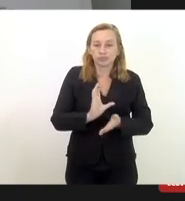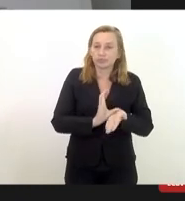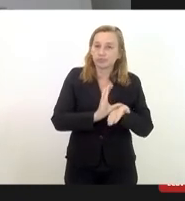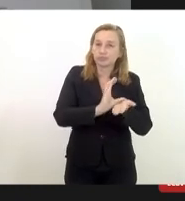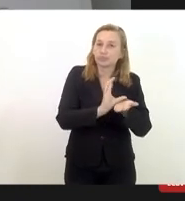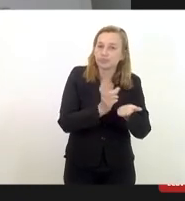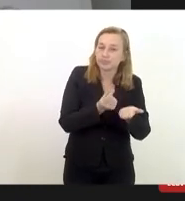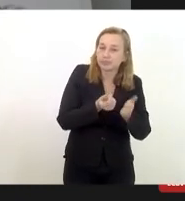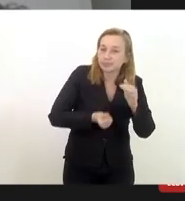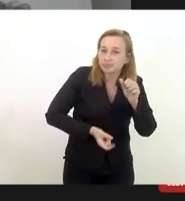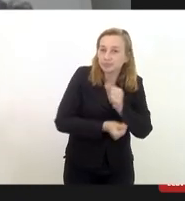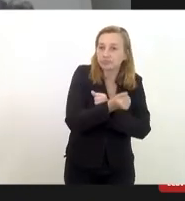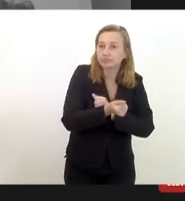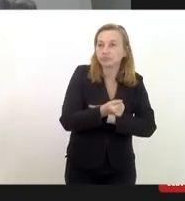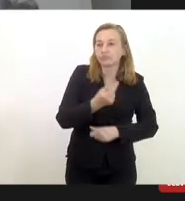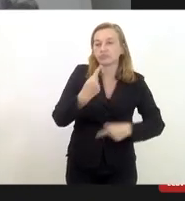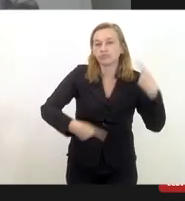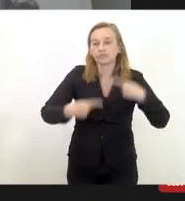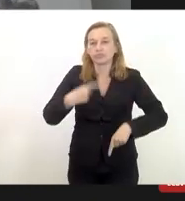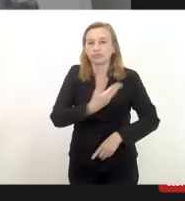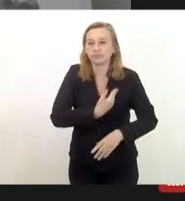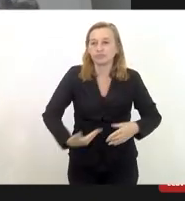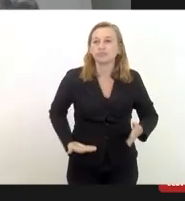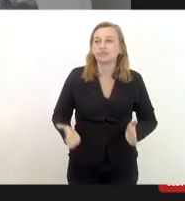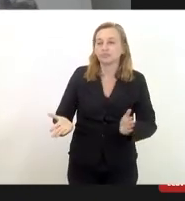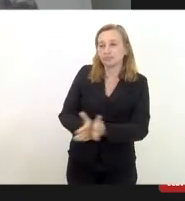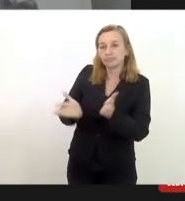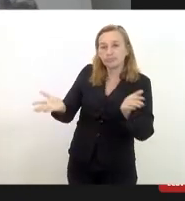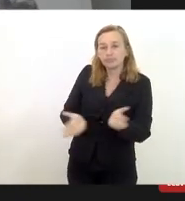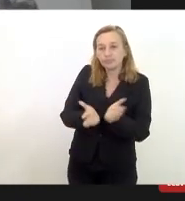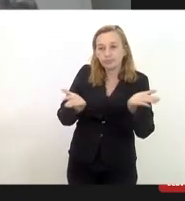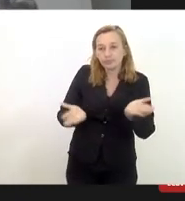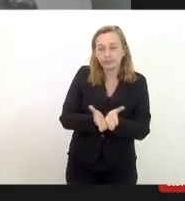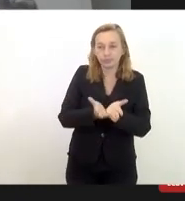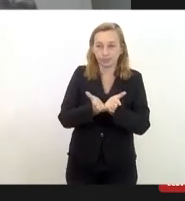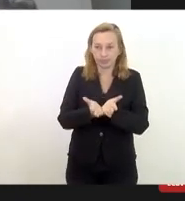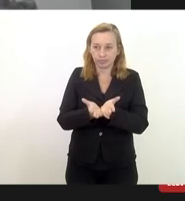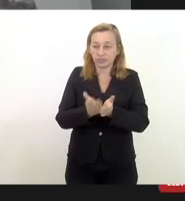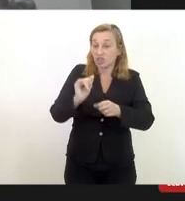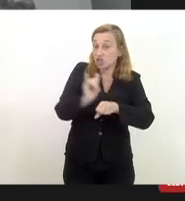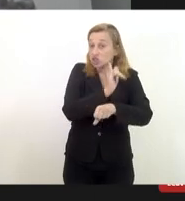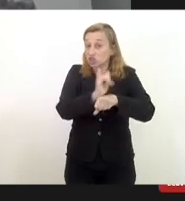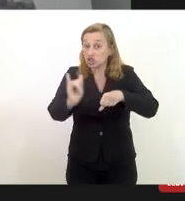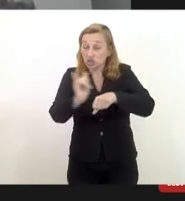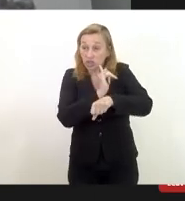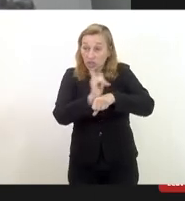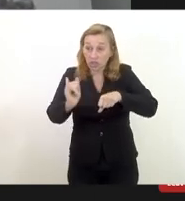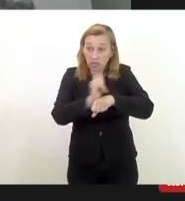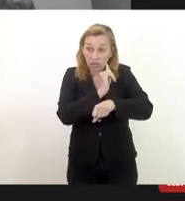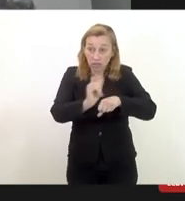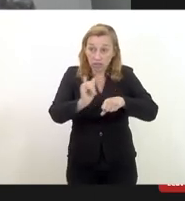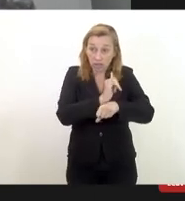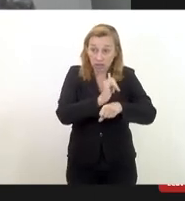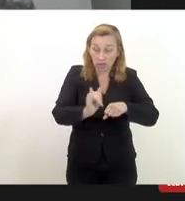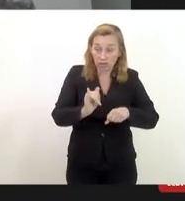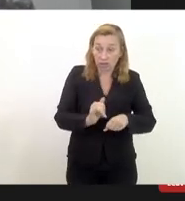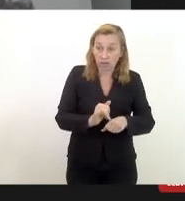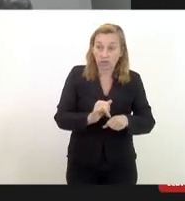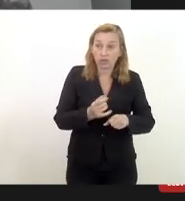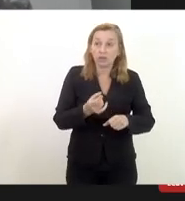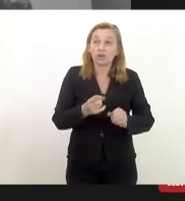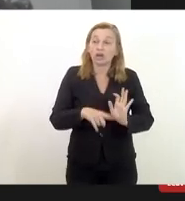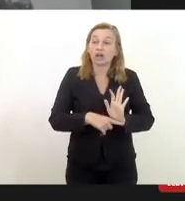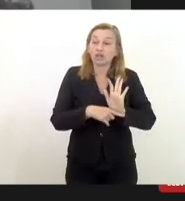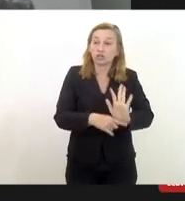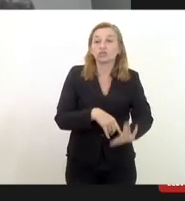políticas públicas de pobreza e exclusão social, com estratégias intersetoriais, auxílio